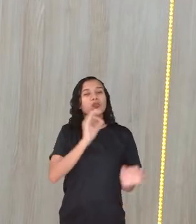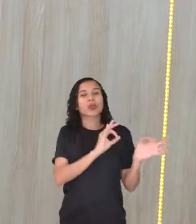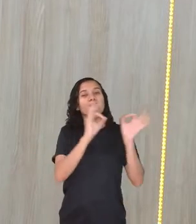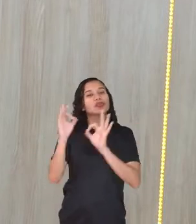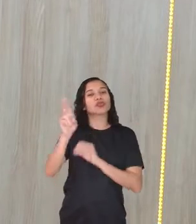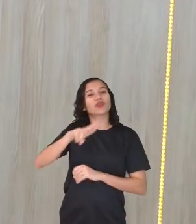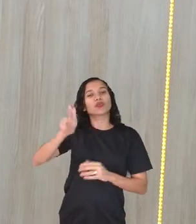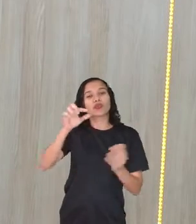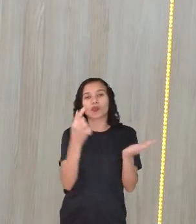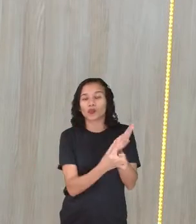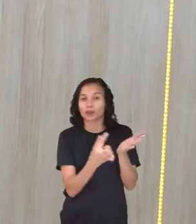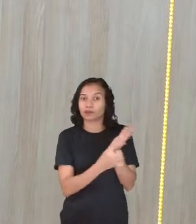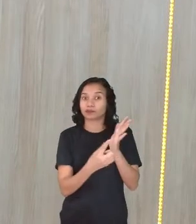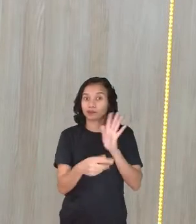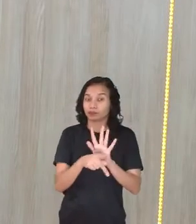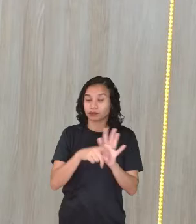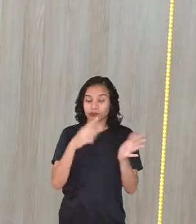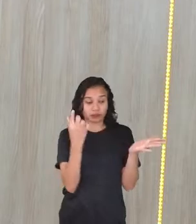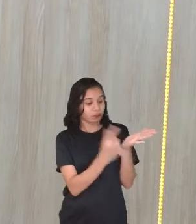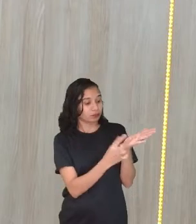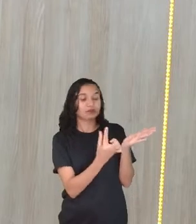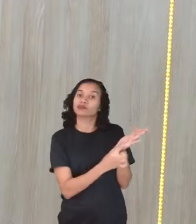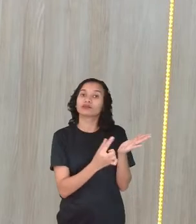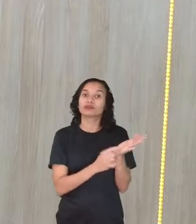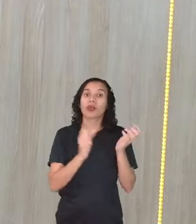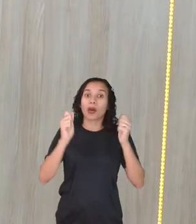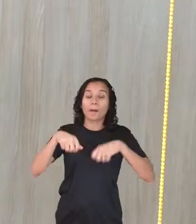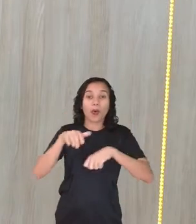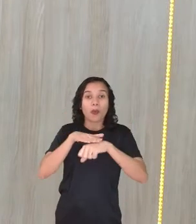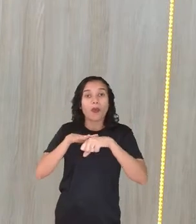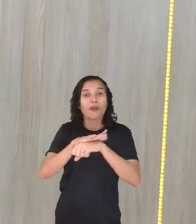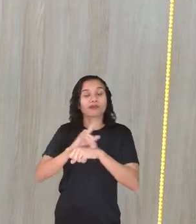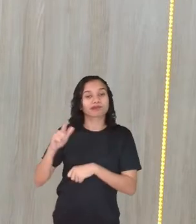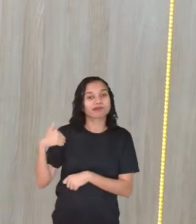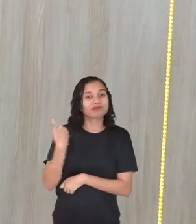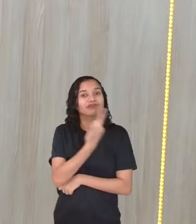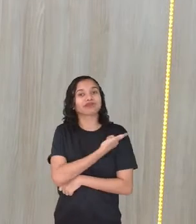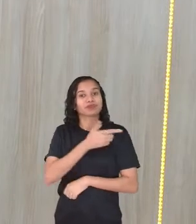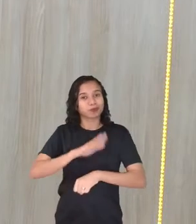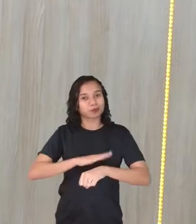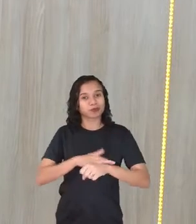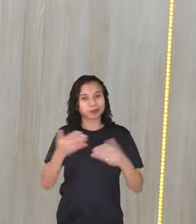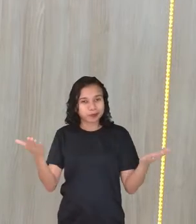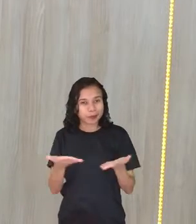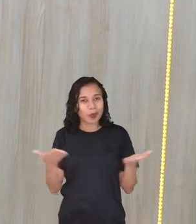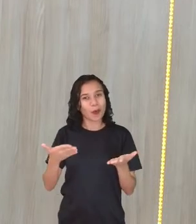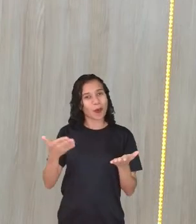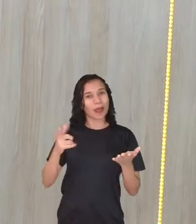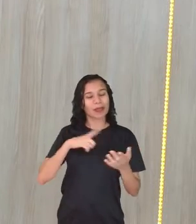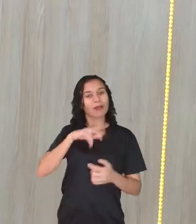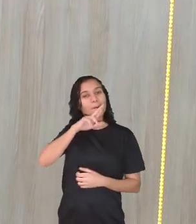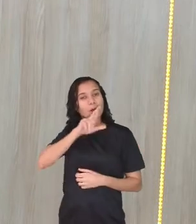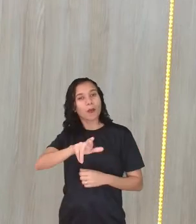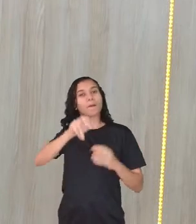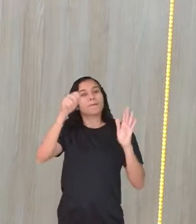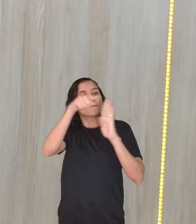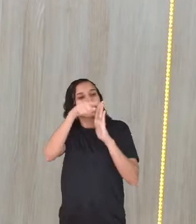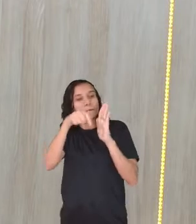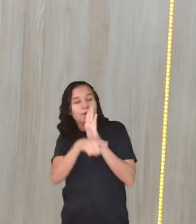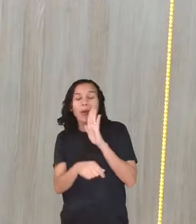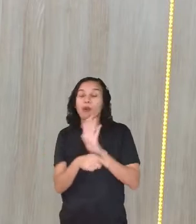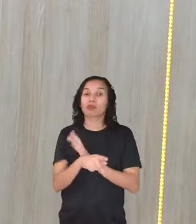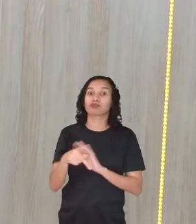no aplicativo, onde no aplicativo, pessoal, vocês vão poder conversar com a gente nesse momento ao vivo, respondendo nossos